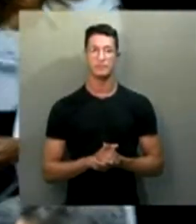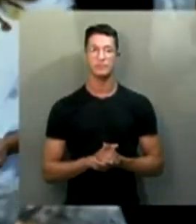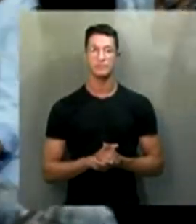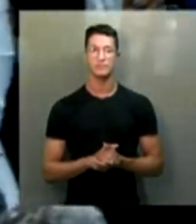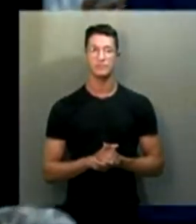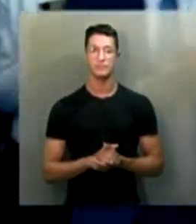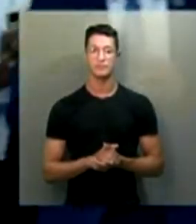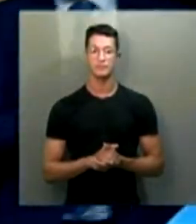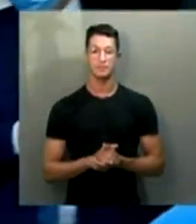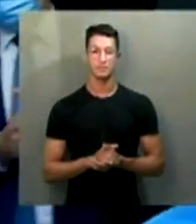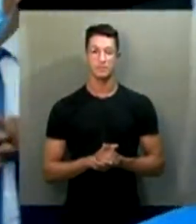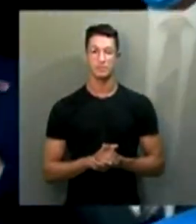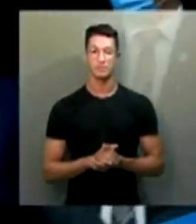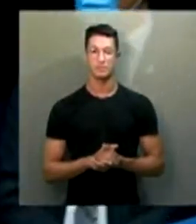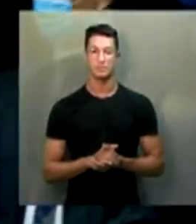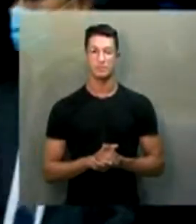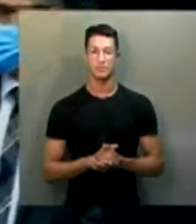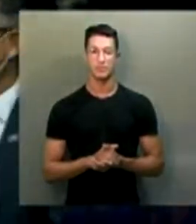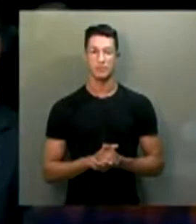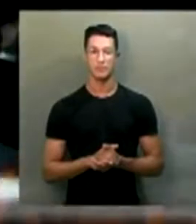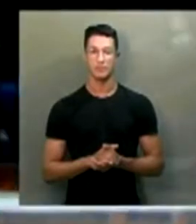É o número.